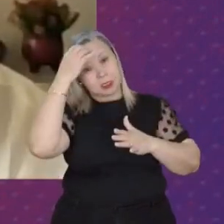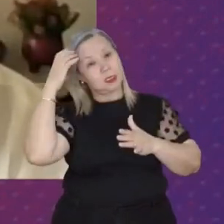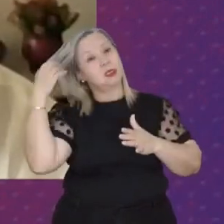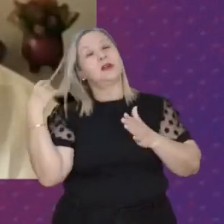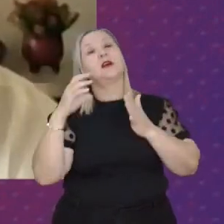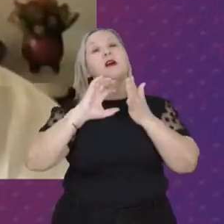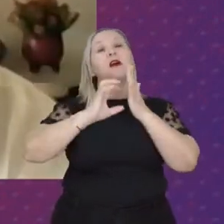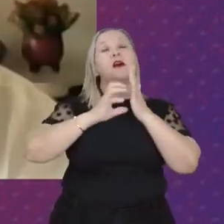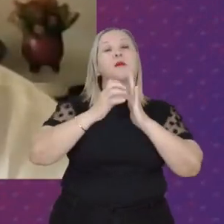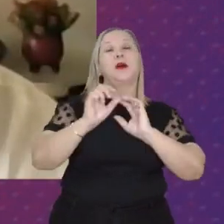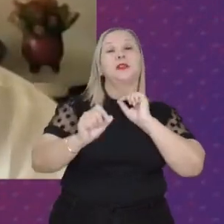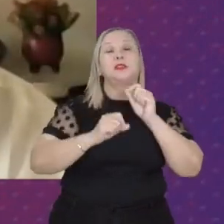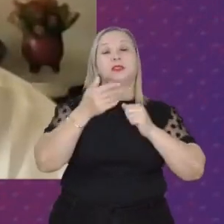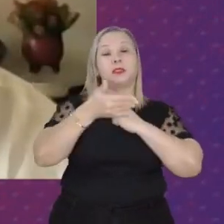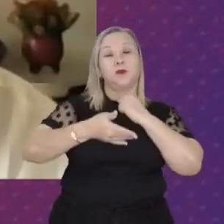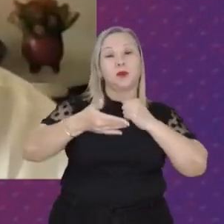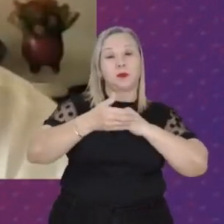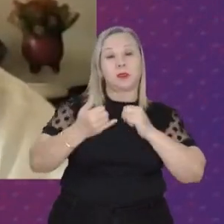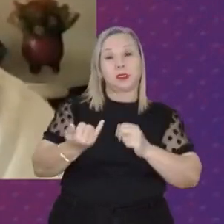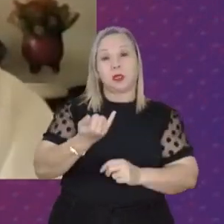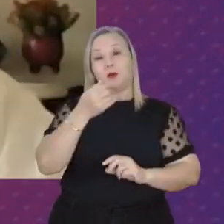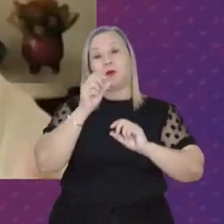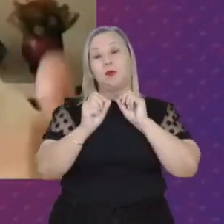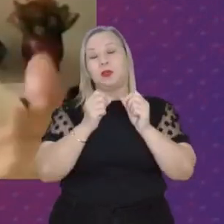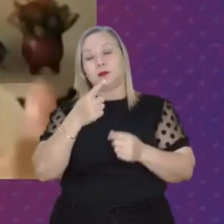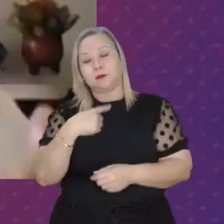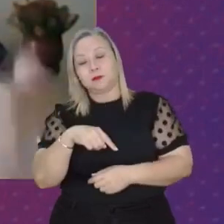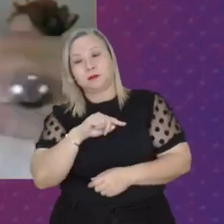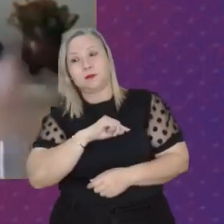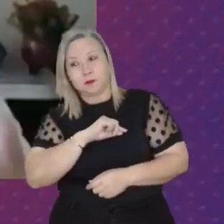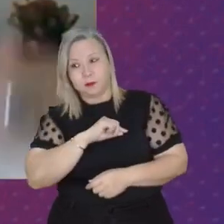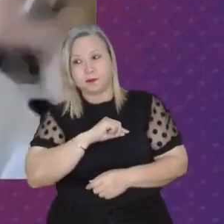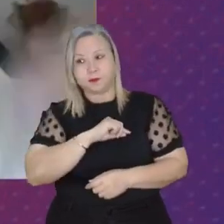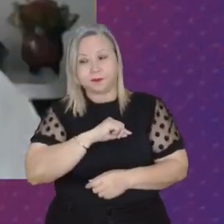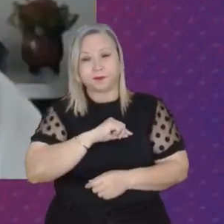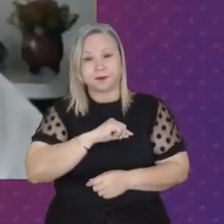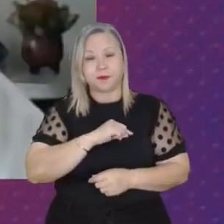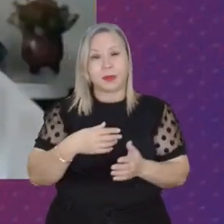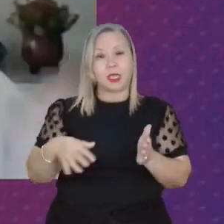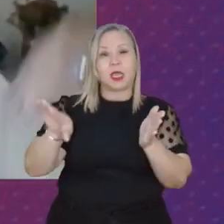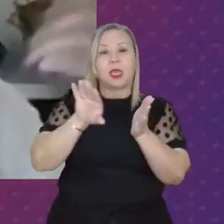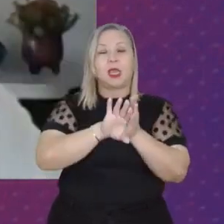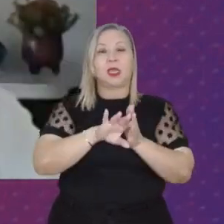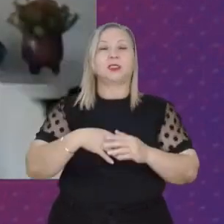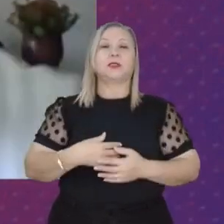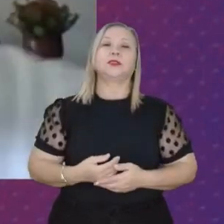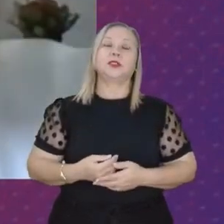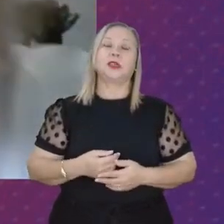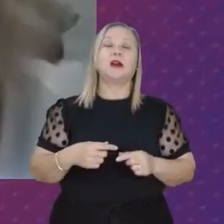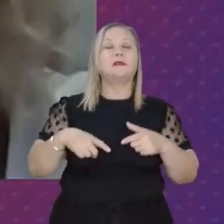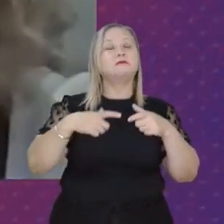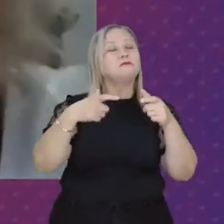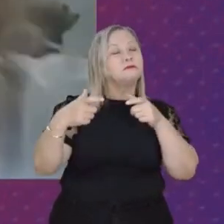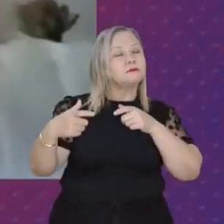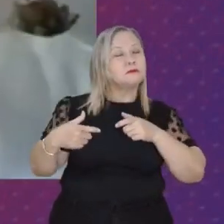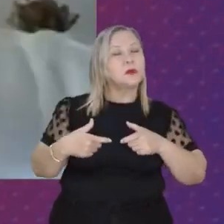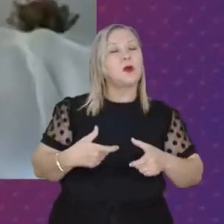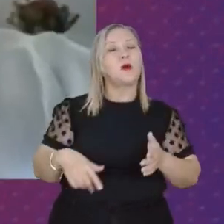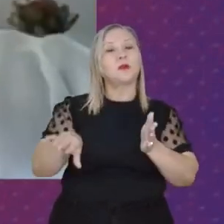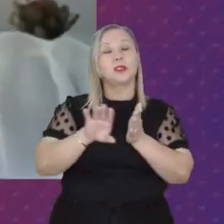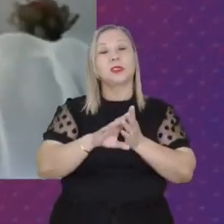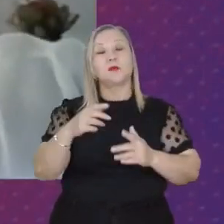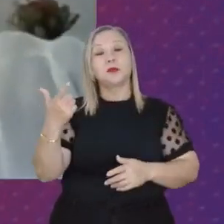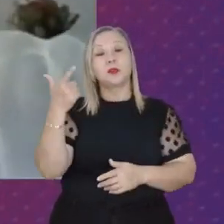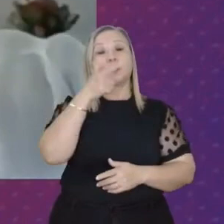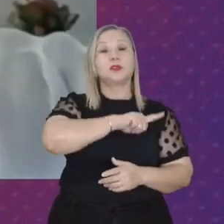de fundamental importância para a gente chegar aonde chegou, com algumas